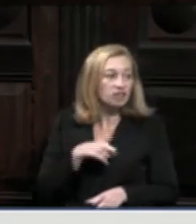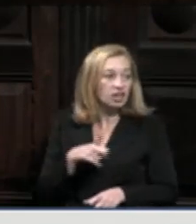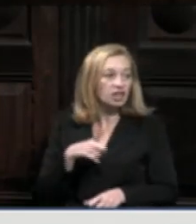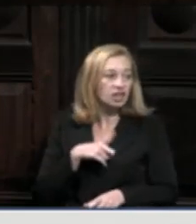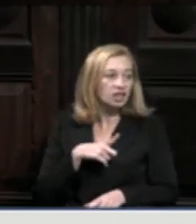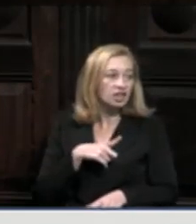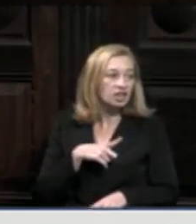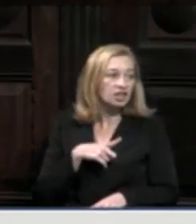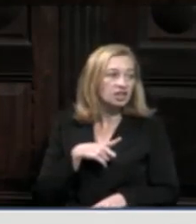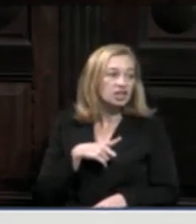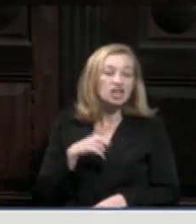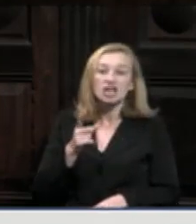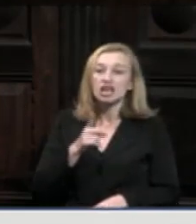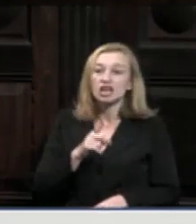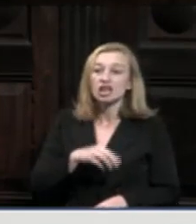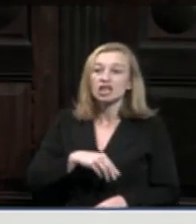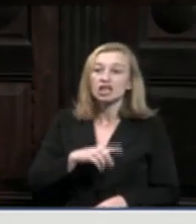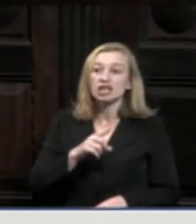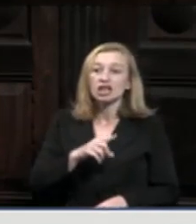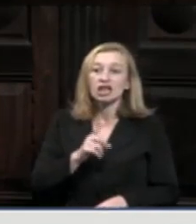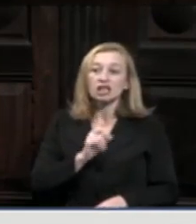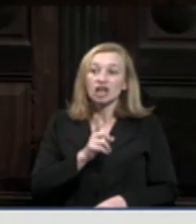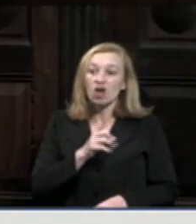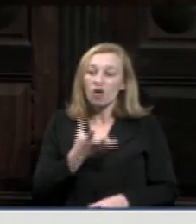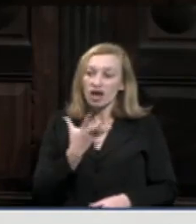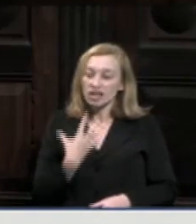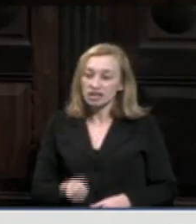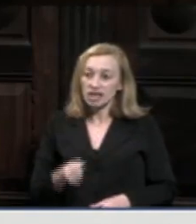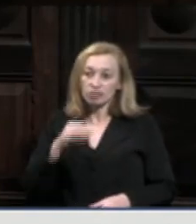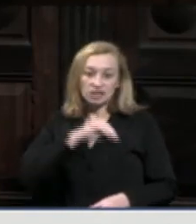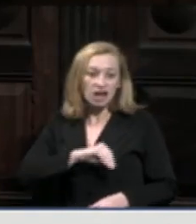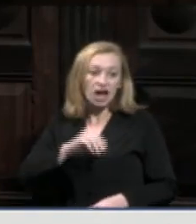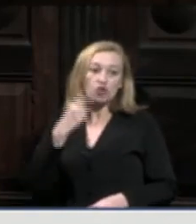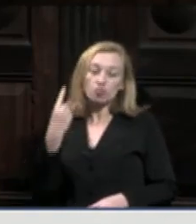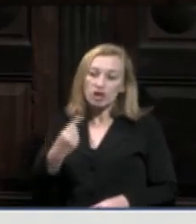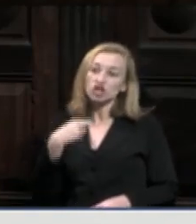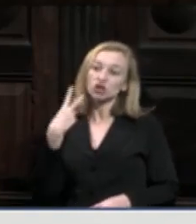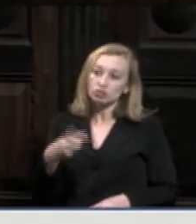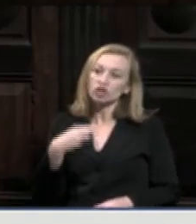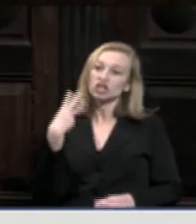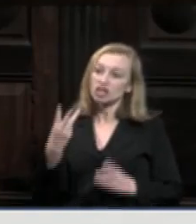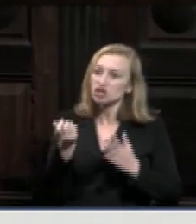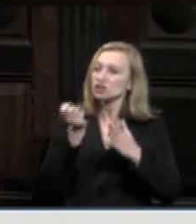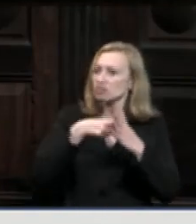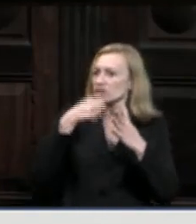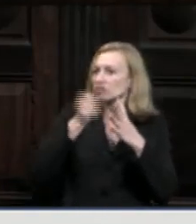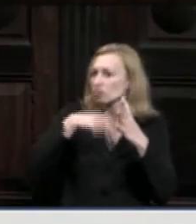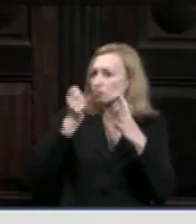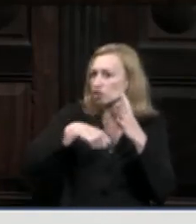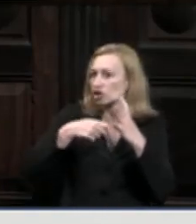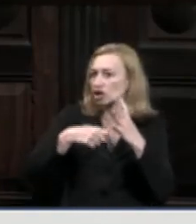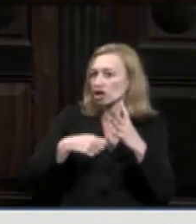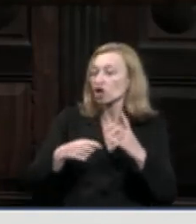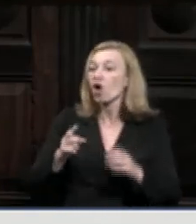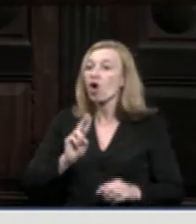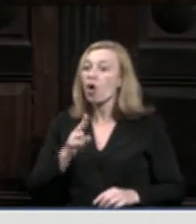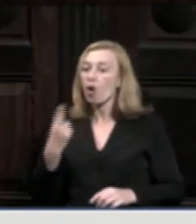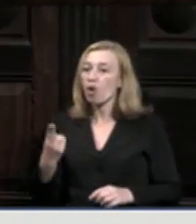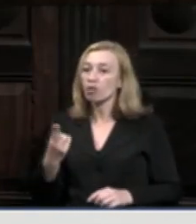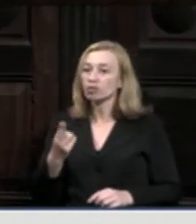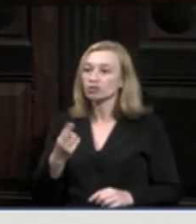aquele que não recebe o salário 1 mês, 2 meses, 3 meses, que não recebe aumento há